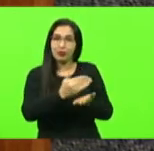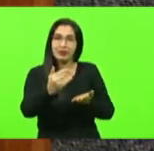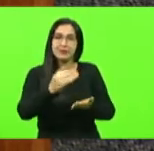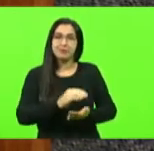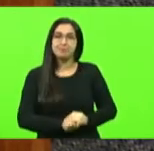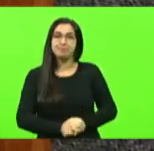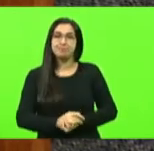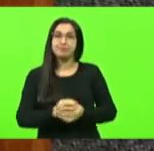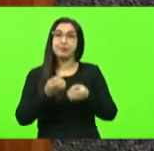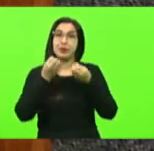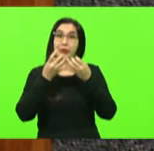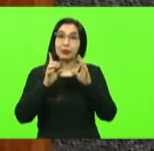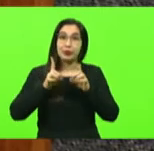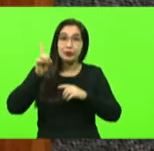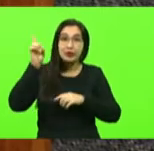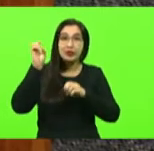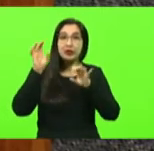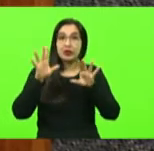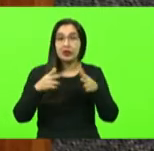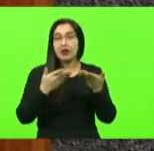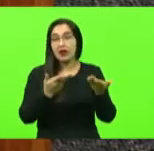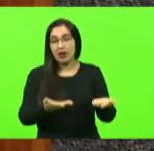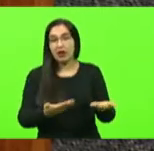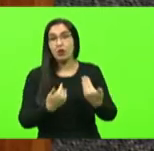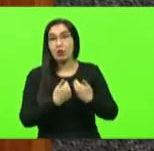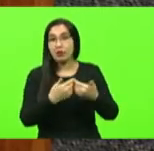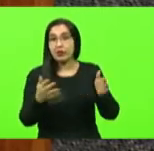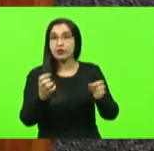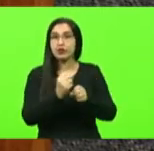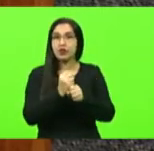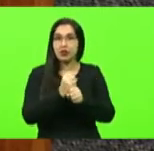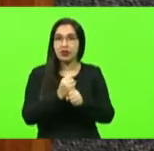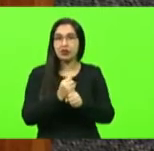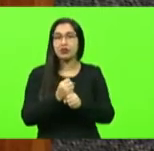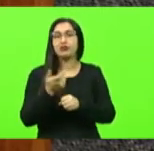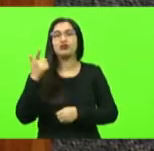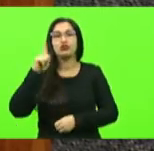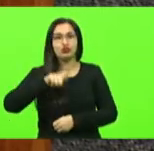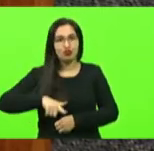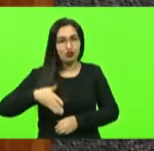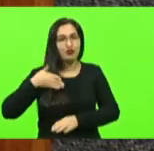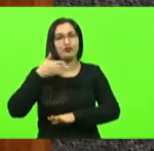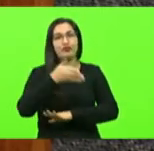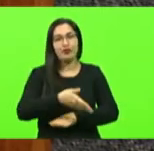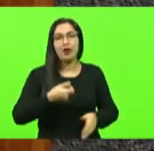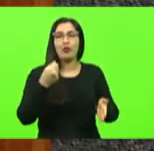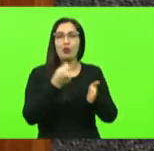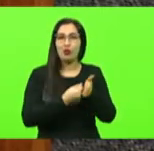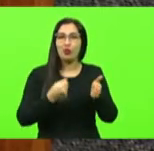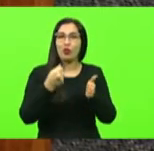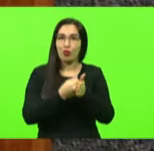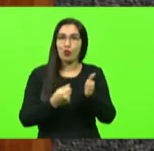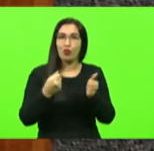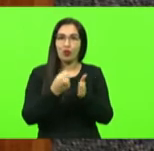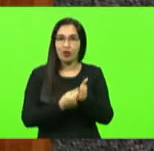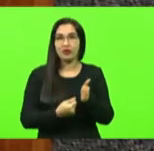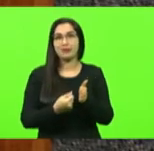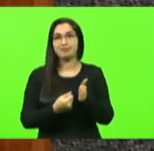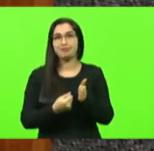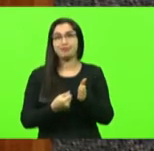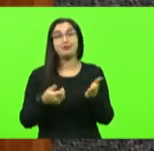Deus, esse ano eles deram início. Lá vai nós de novo lutar, lutar. E agora, hoje eu estou